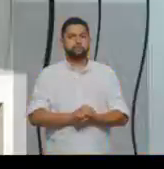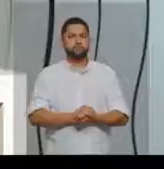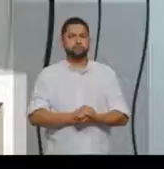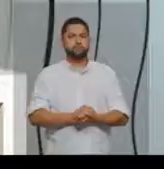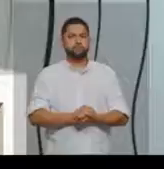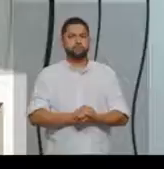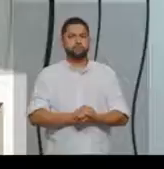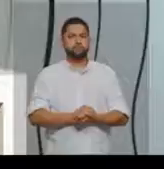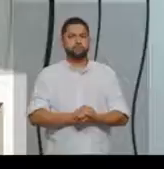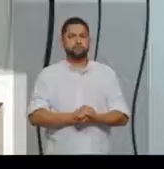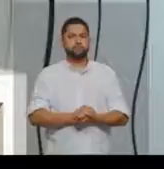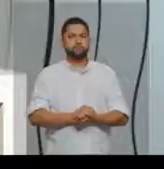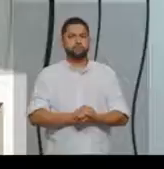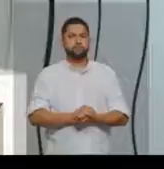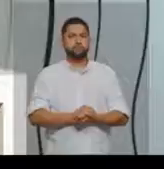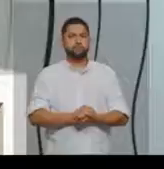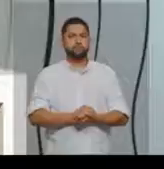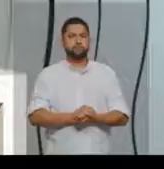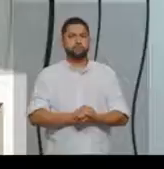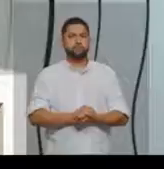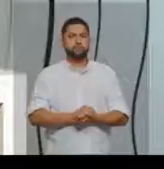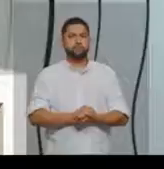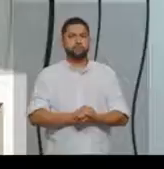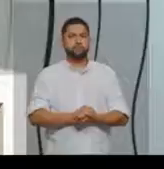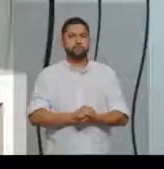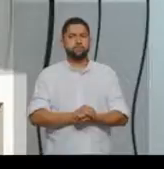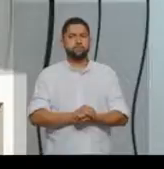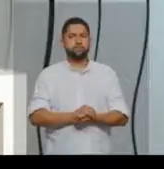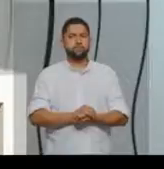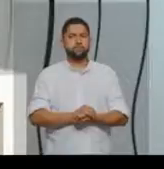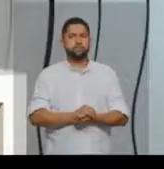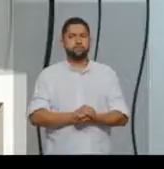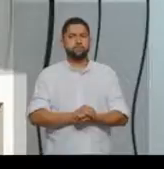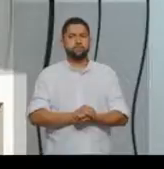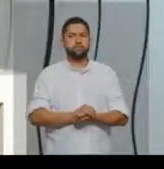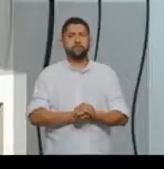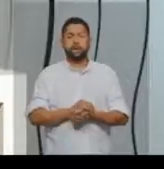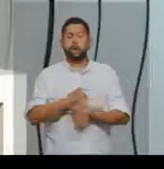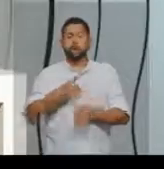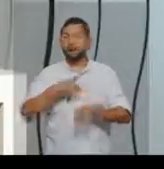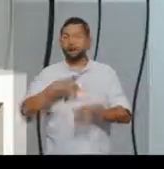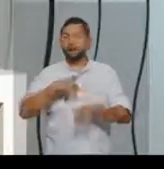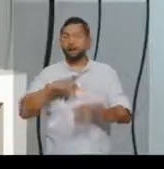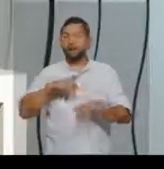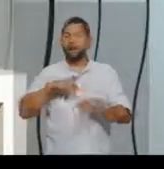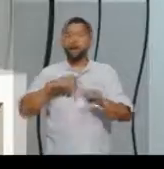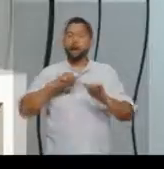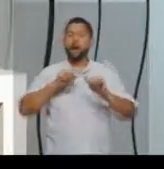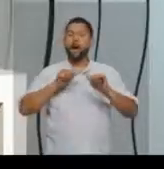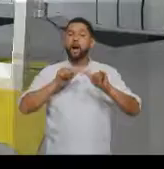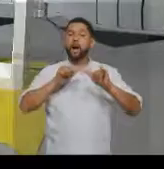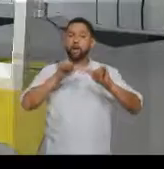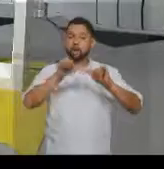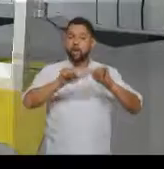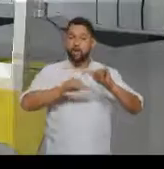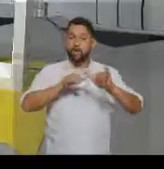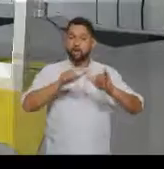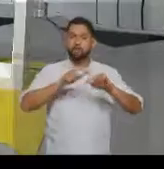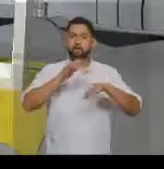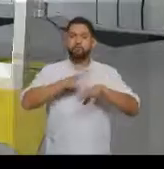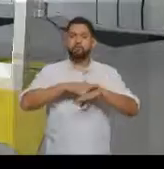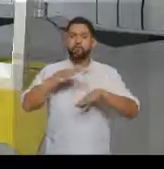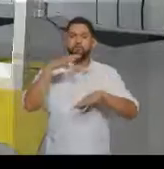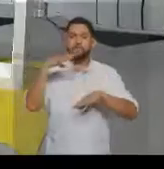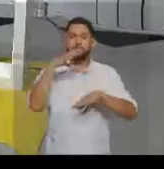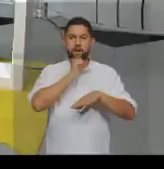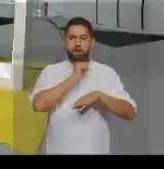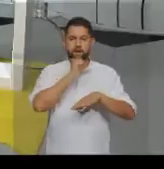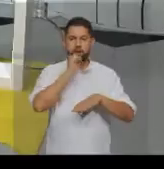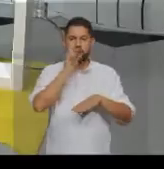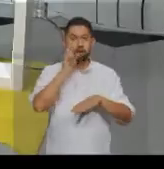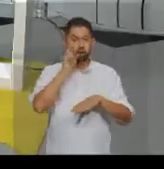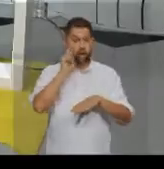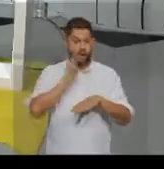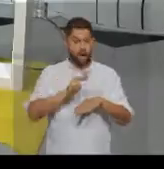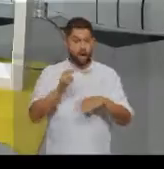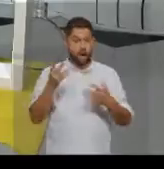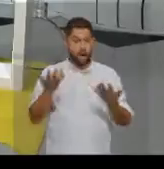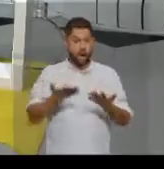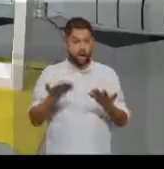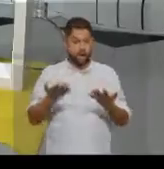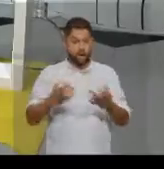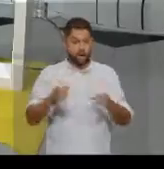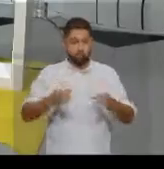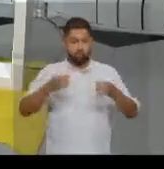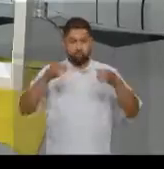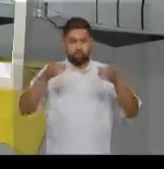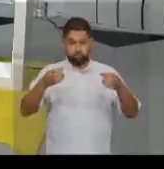ser efetivas e, portanto, a reação acontece mais rápido. Se observarmos agora os nossos reagentes, vocês vão perceber